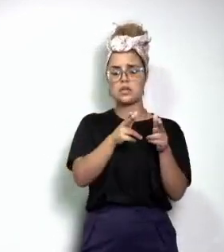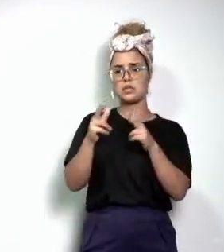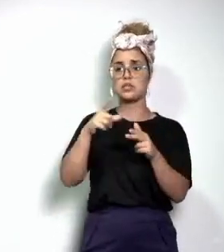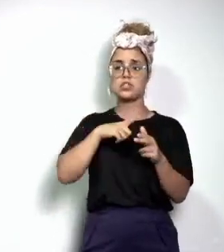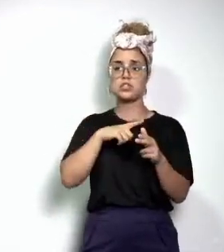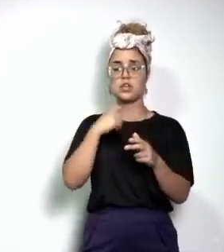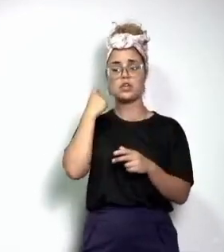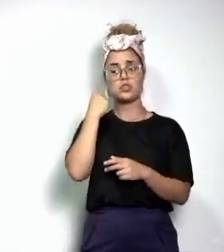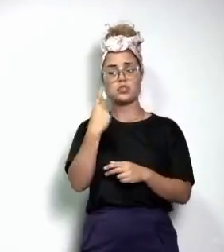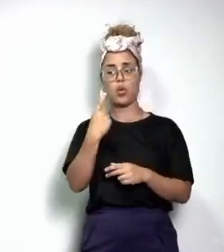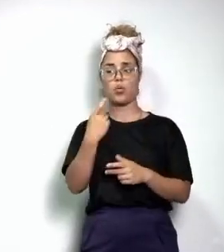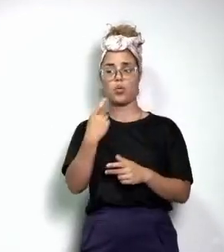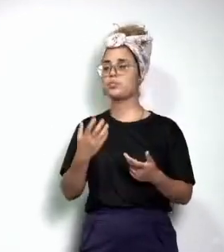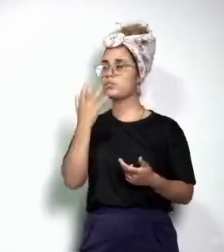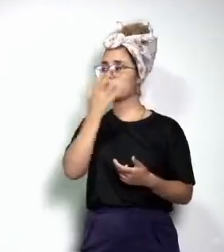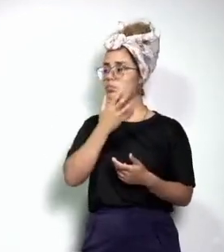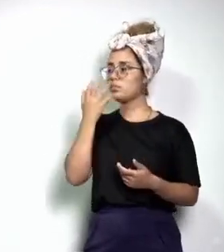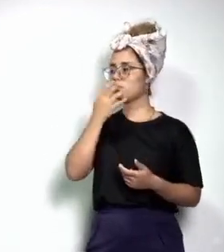som.